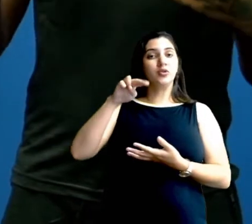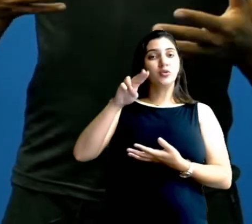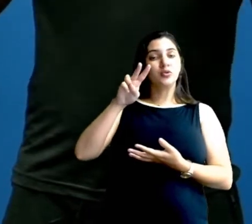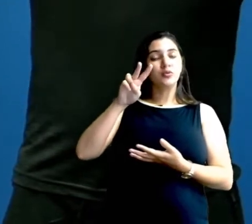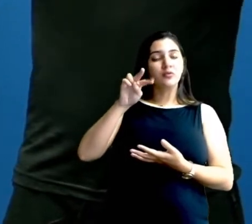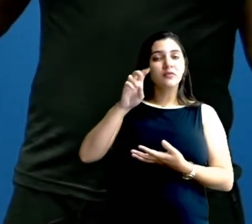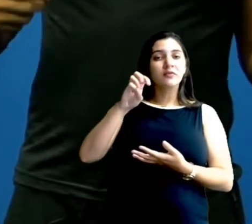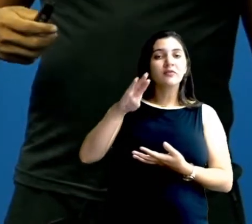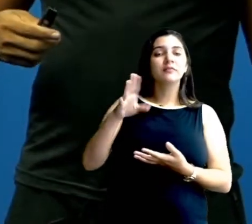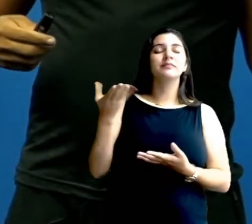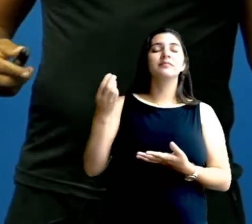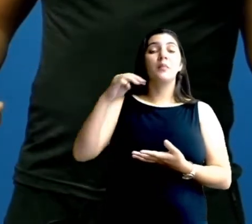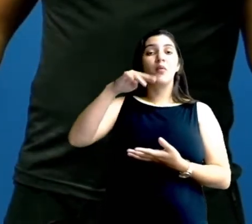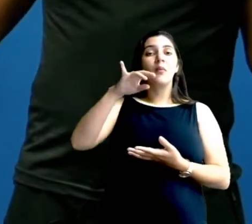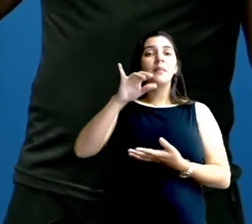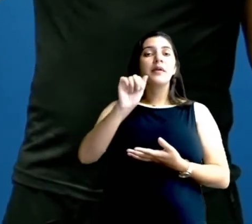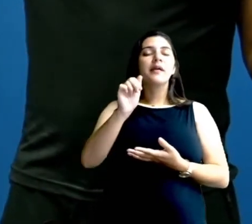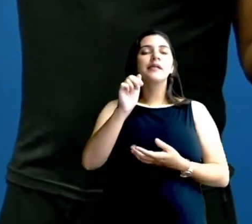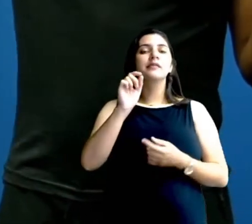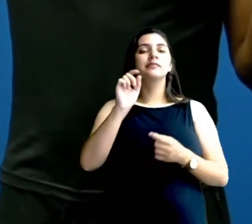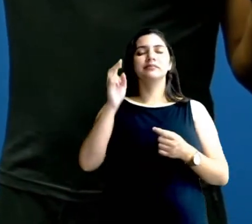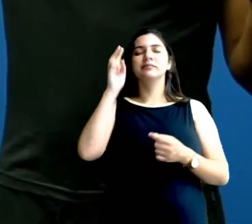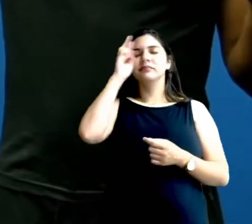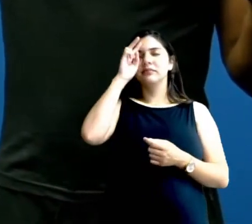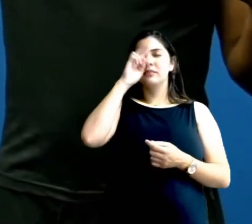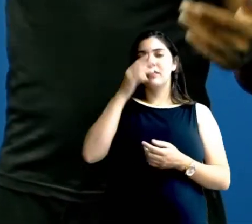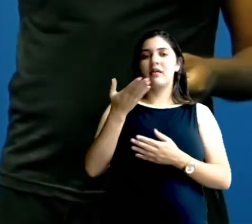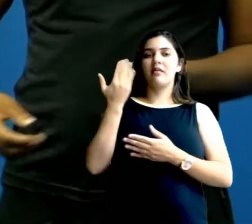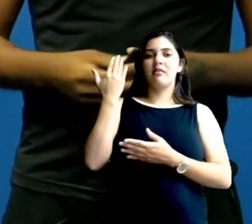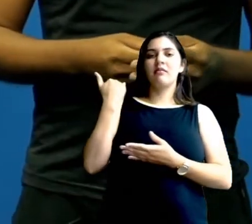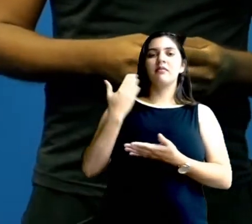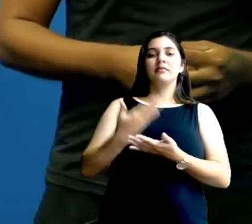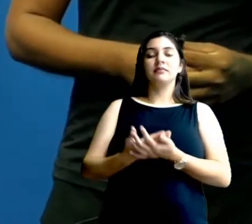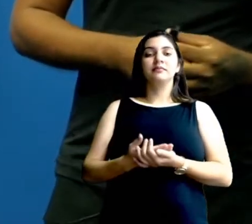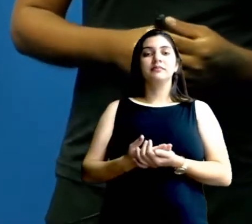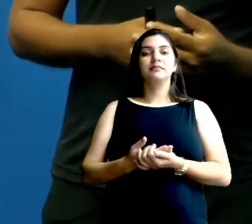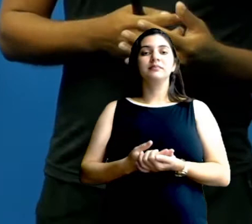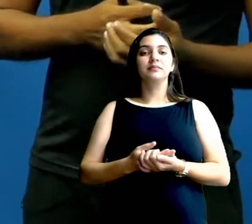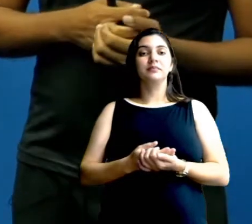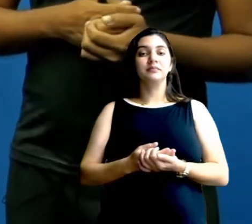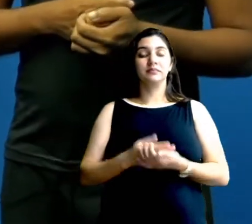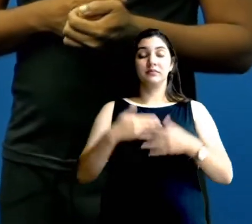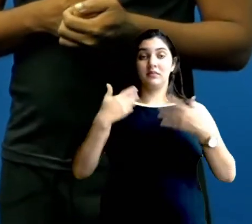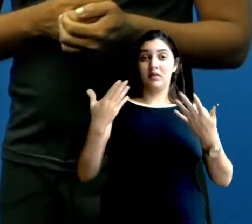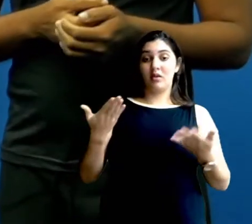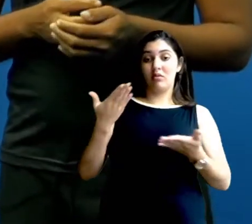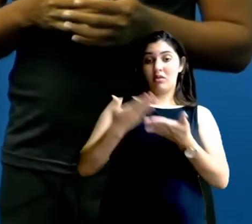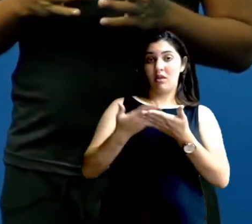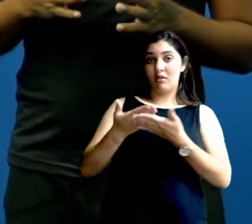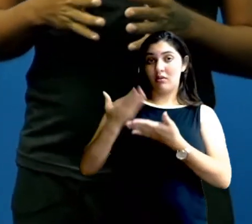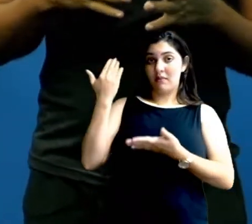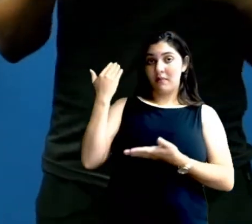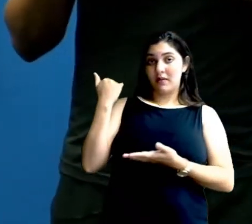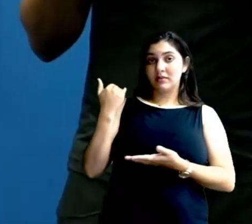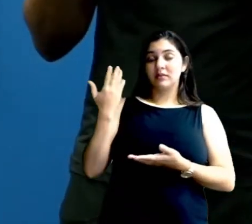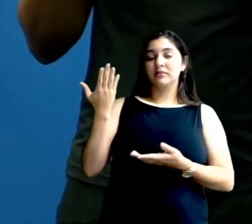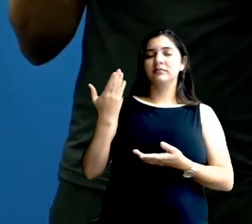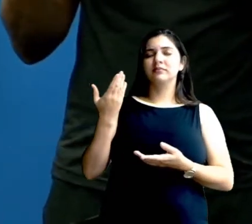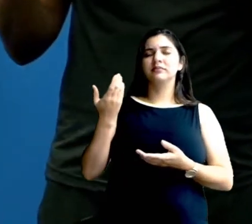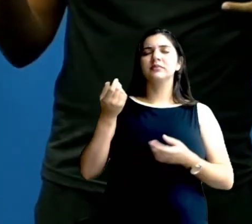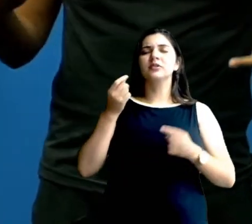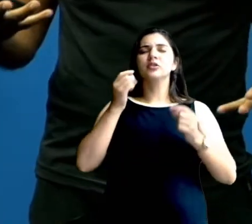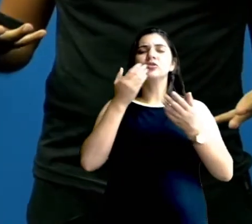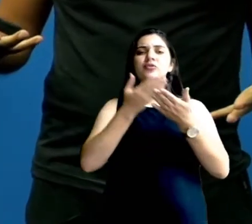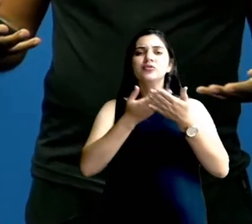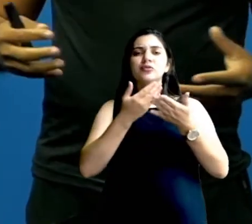vamos ver um pouquinho que a gente viu na aula passada vamos relembrar Bom vamos lá então na aula passada a gente estudou sobre os ofícios